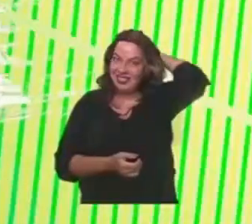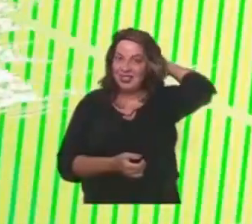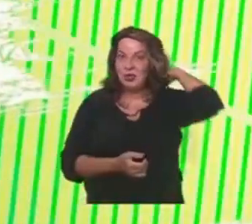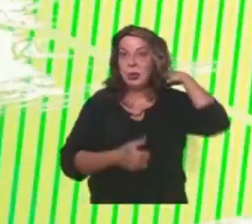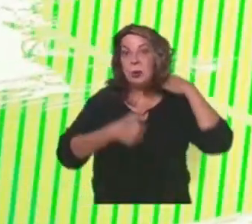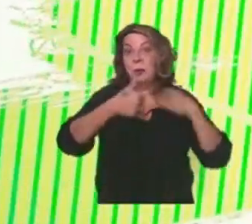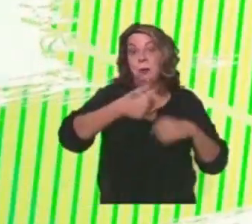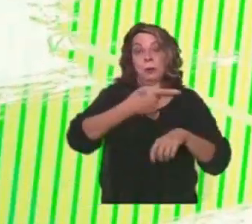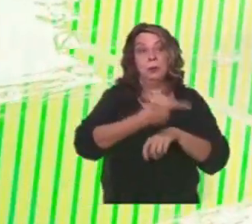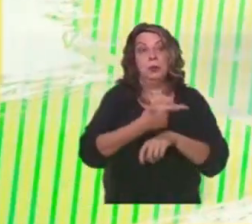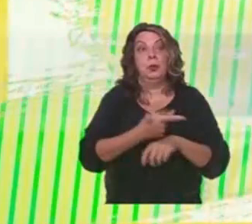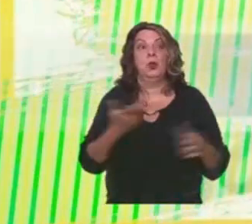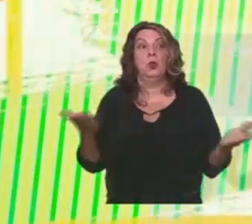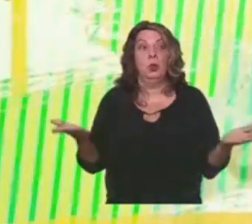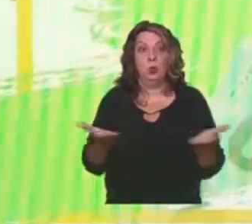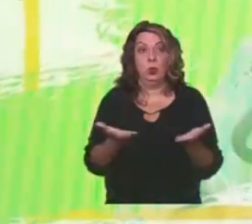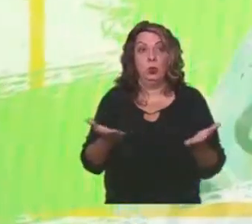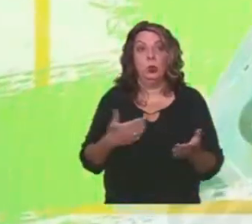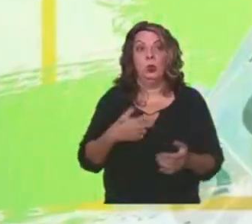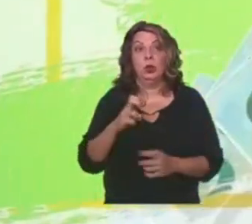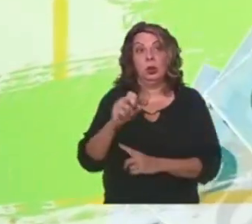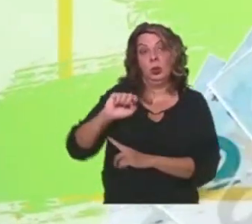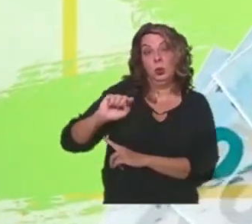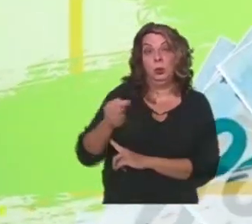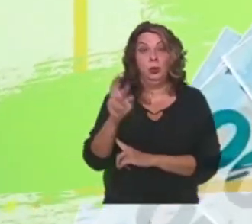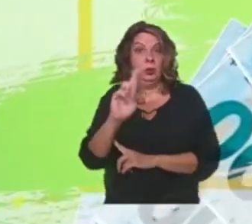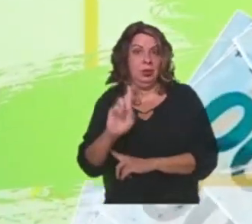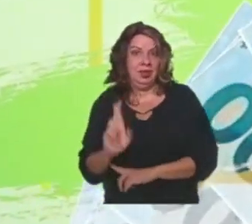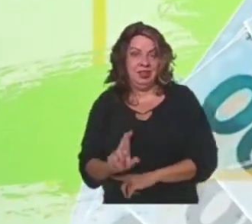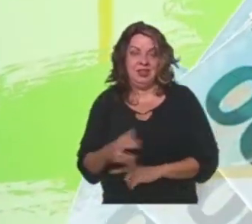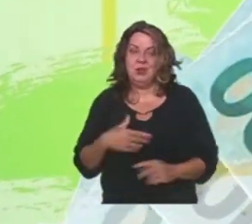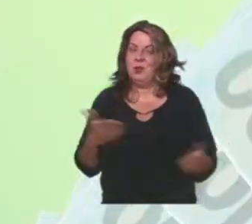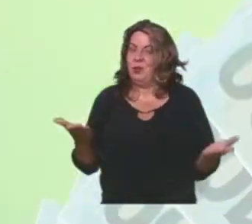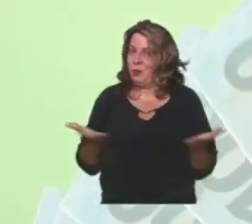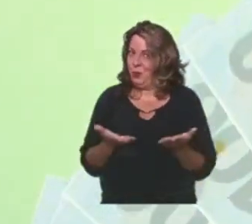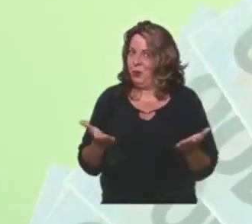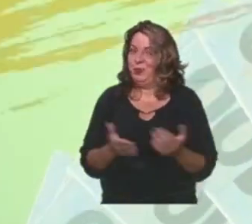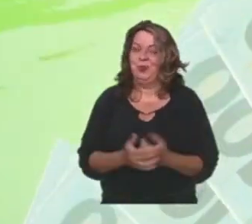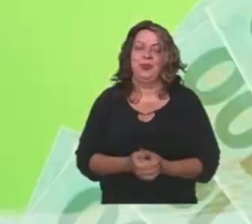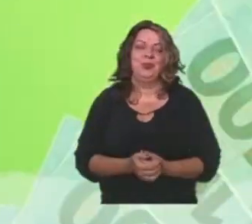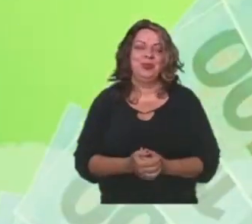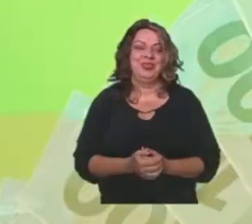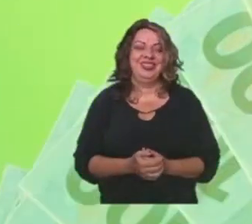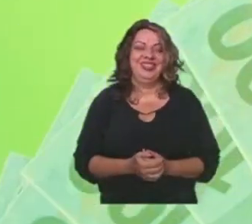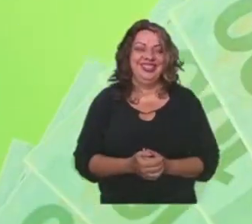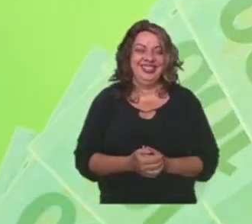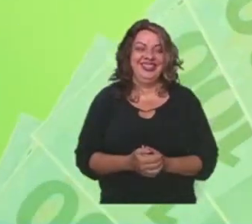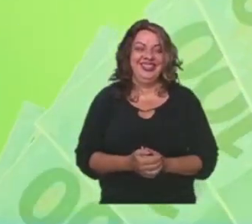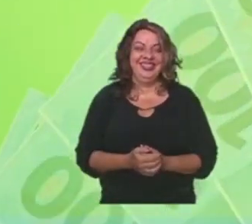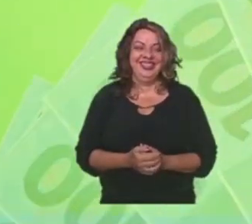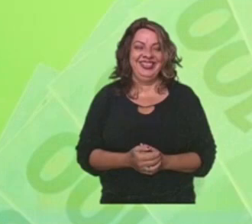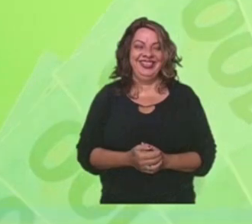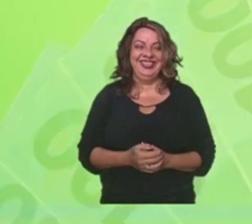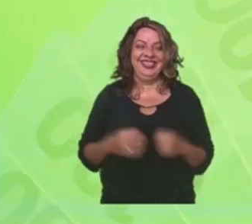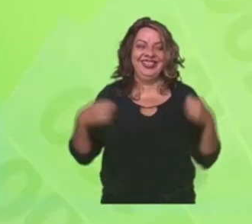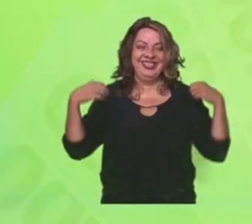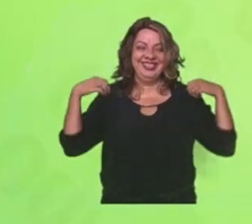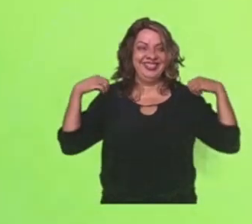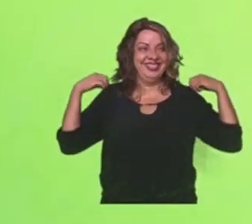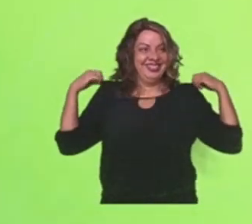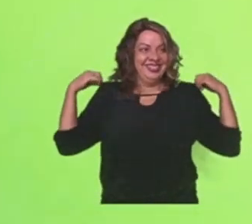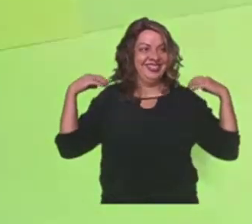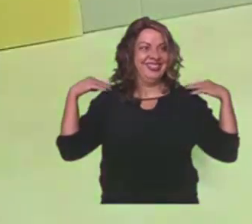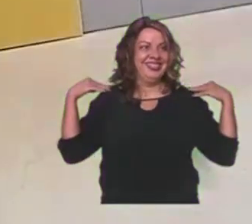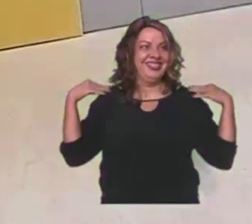No primeiro prêmio de hoje tem R$5.000. R$5.000 agora, no primeiro prêmio.